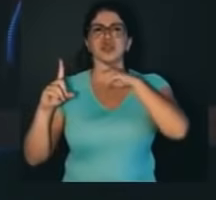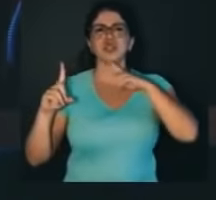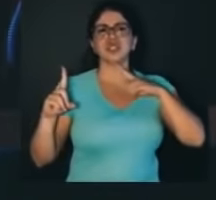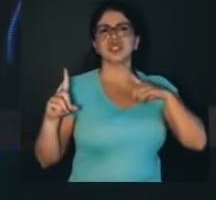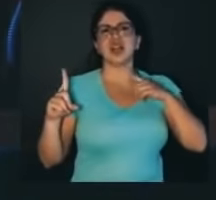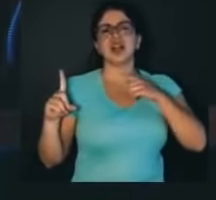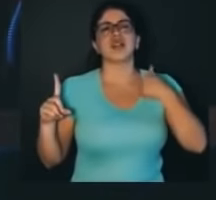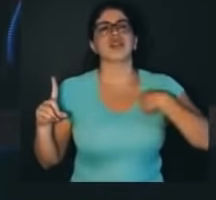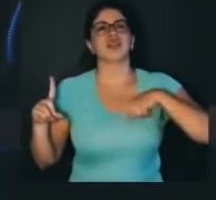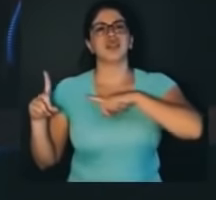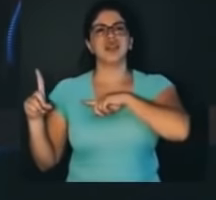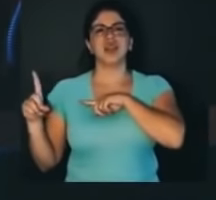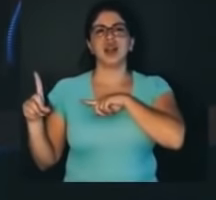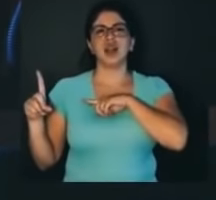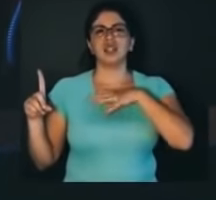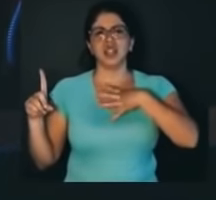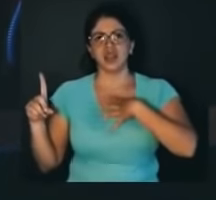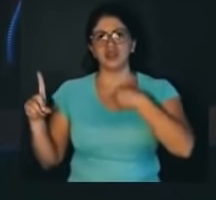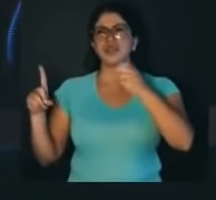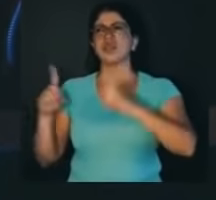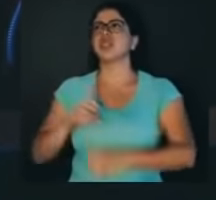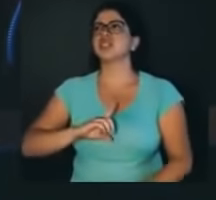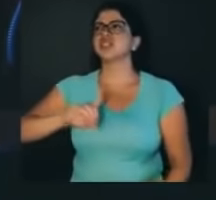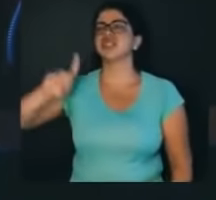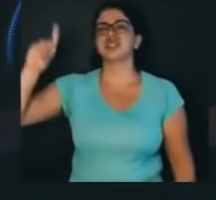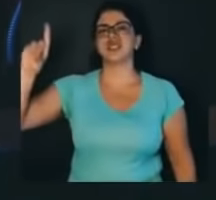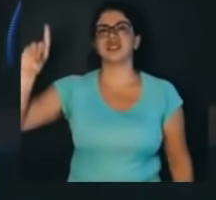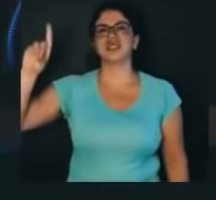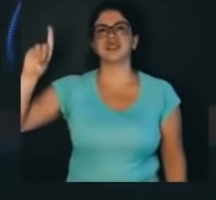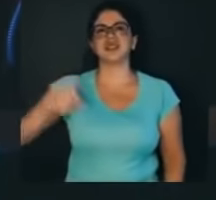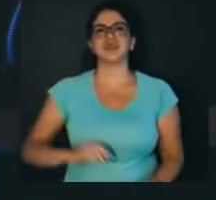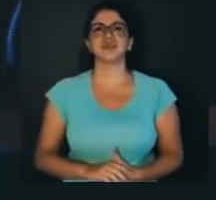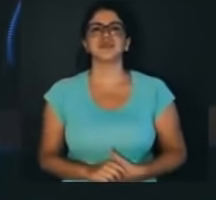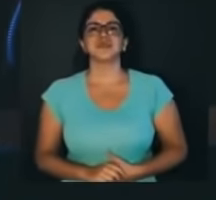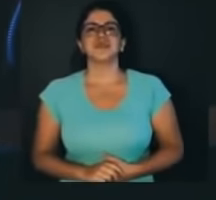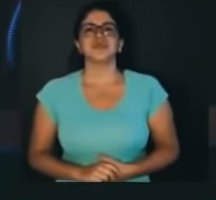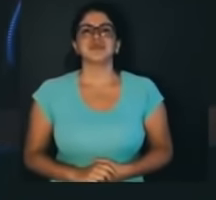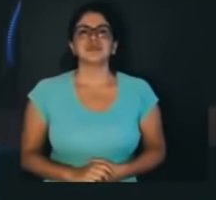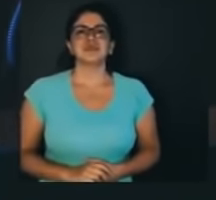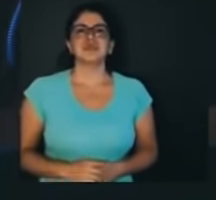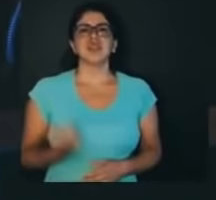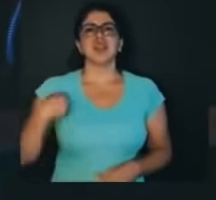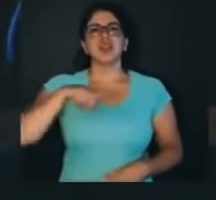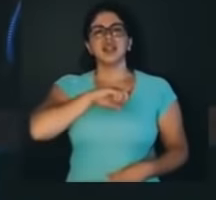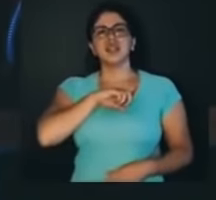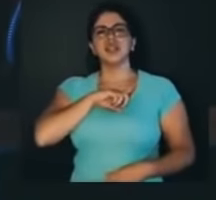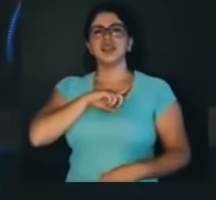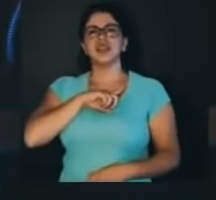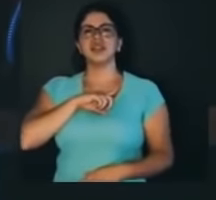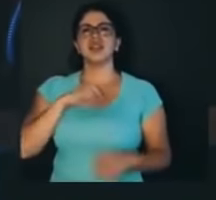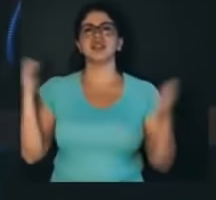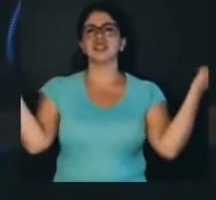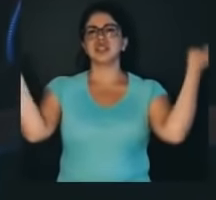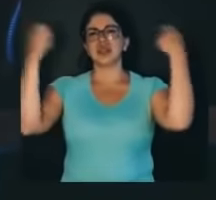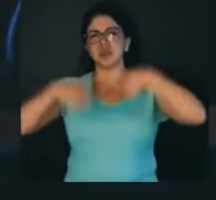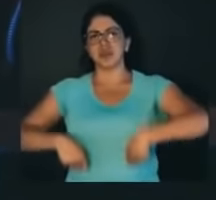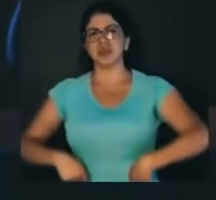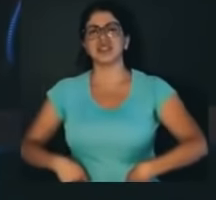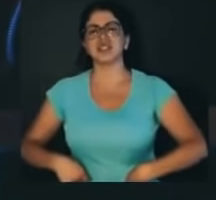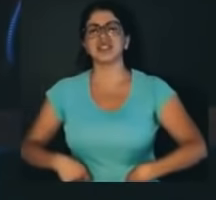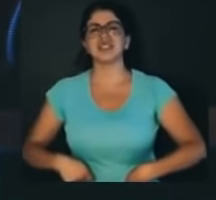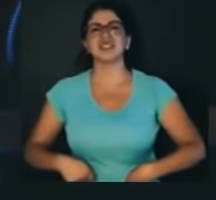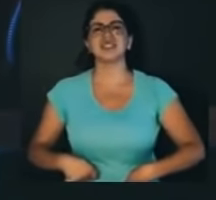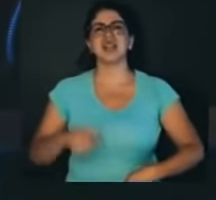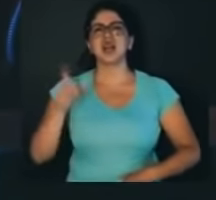refeitos sua imagem conforme a sua semelhança. Então a nossa capacidade não é medida por aquilo que os